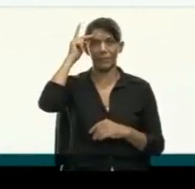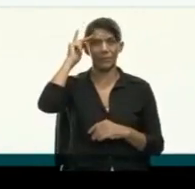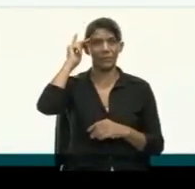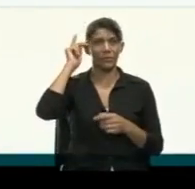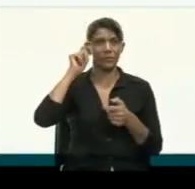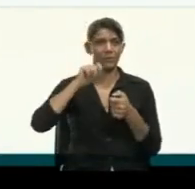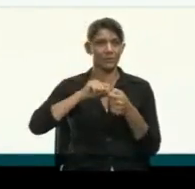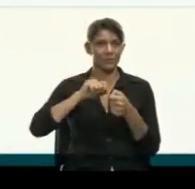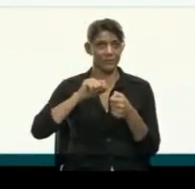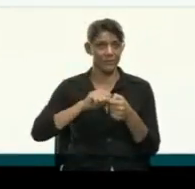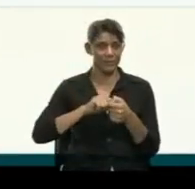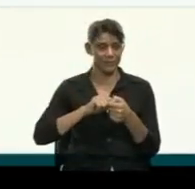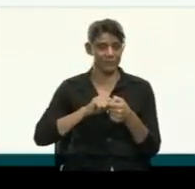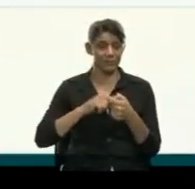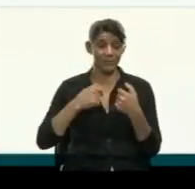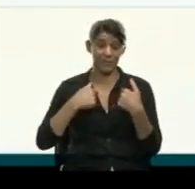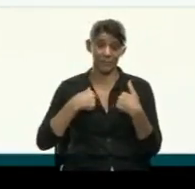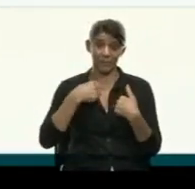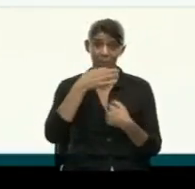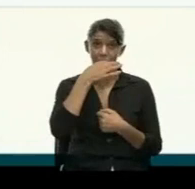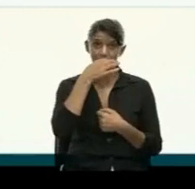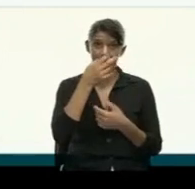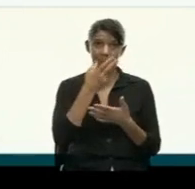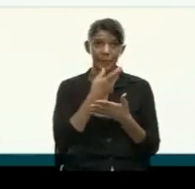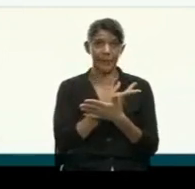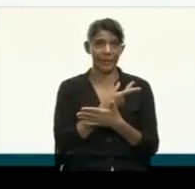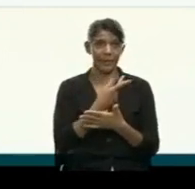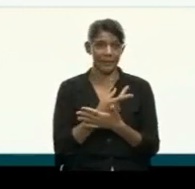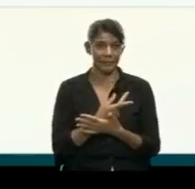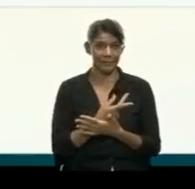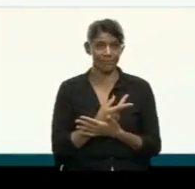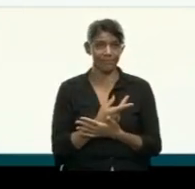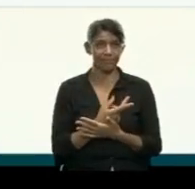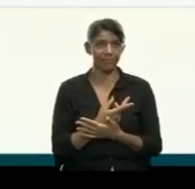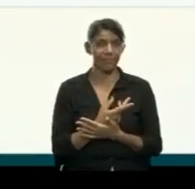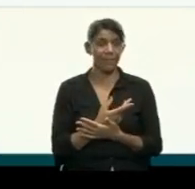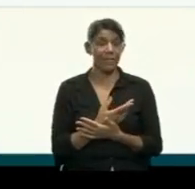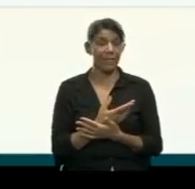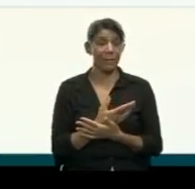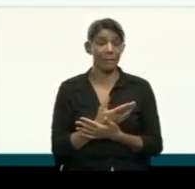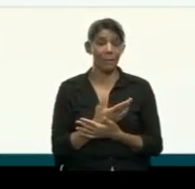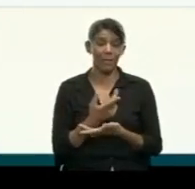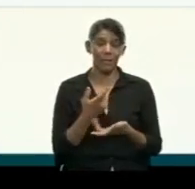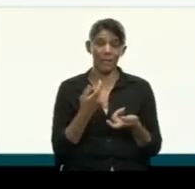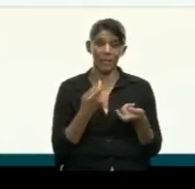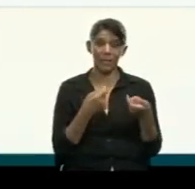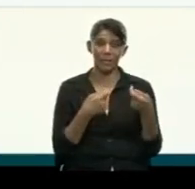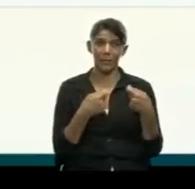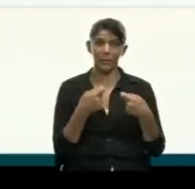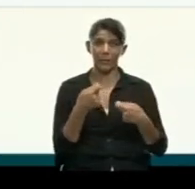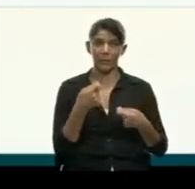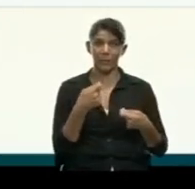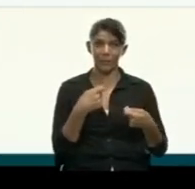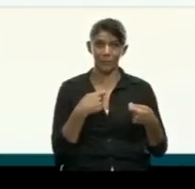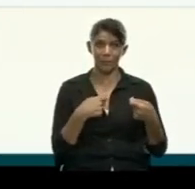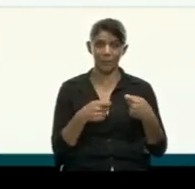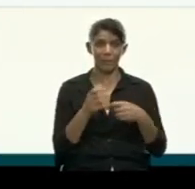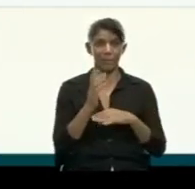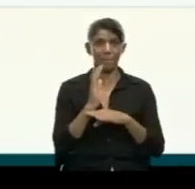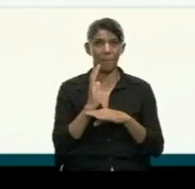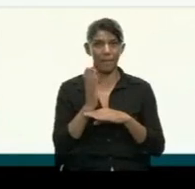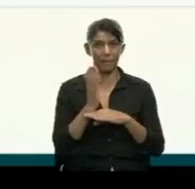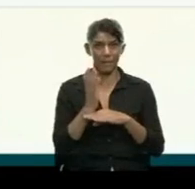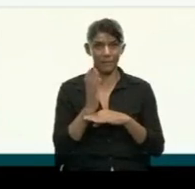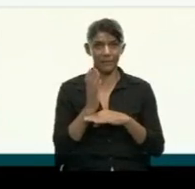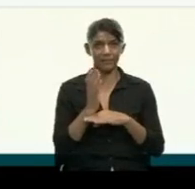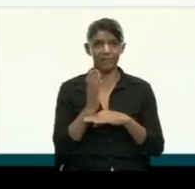meu entendimento, né, na minha opinião, está errado. Para economizar forma na caixaria, para economizar madeira